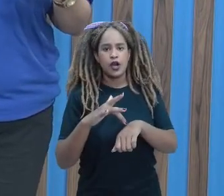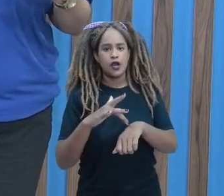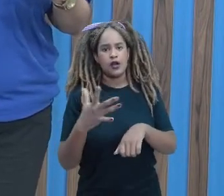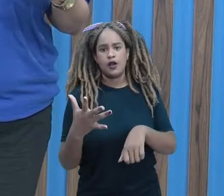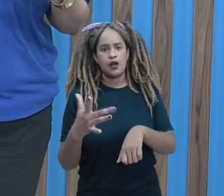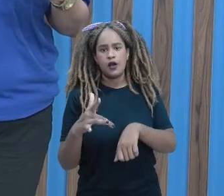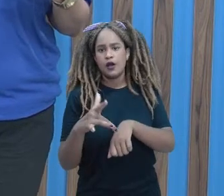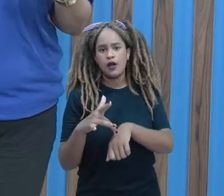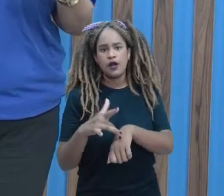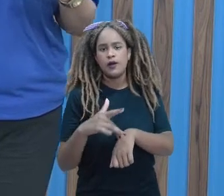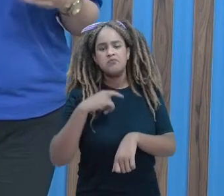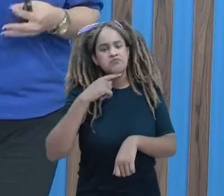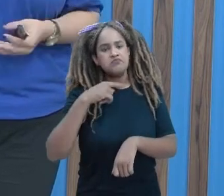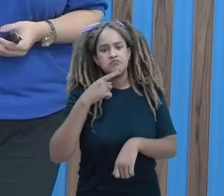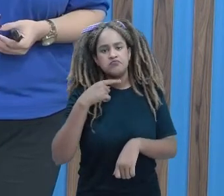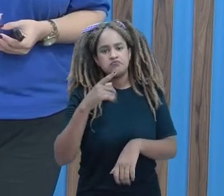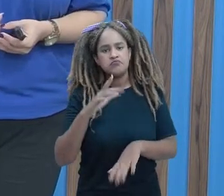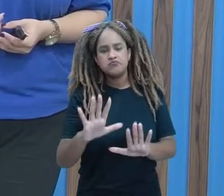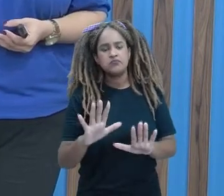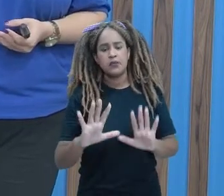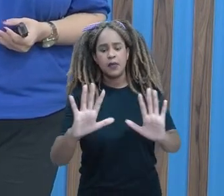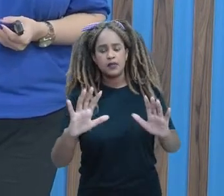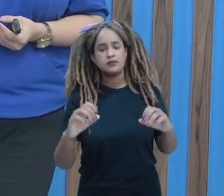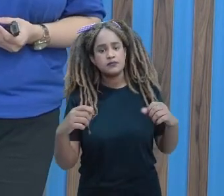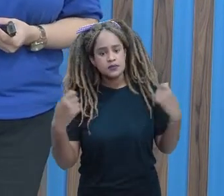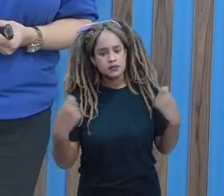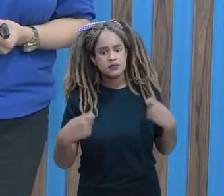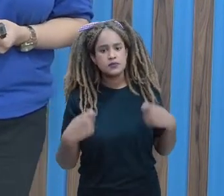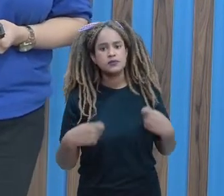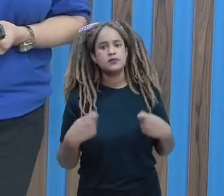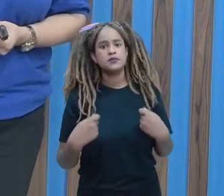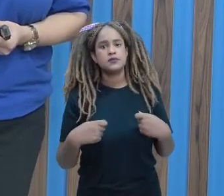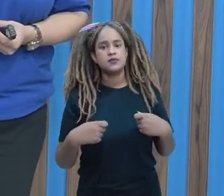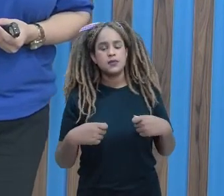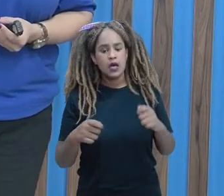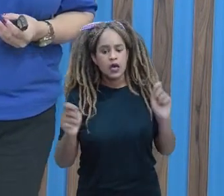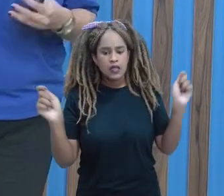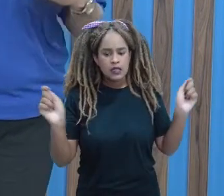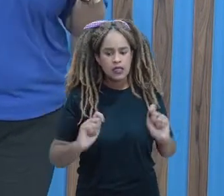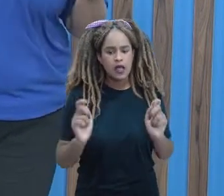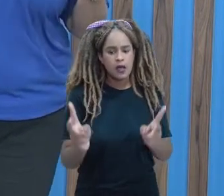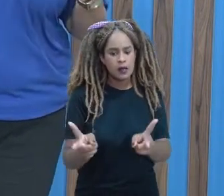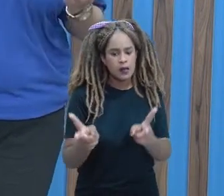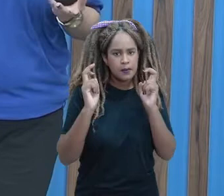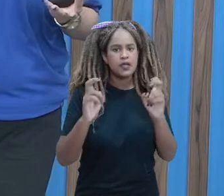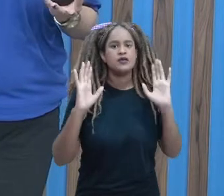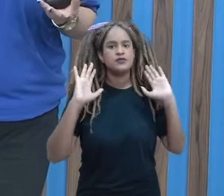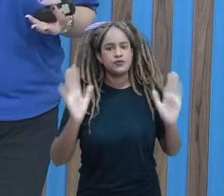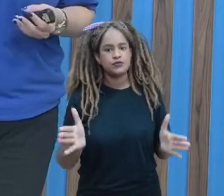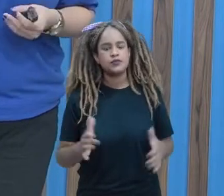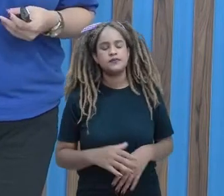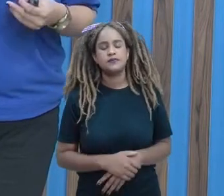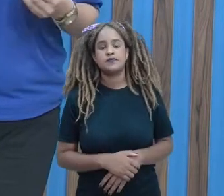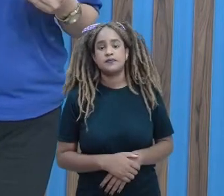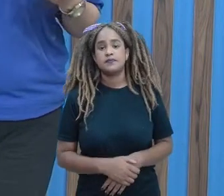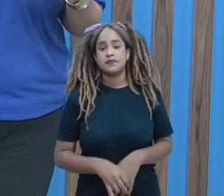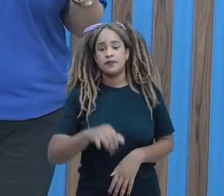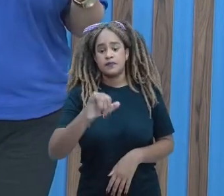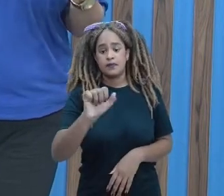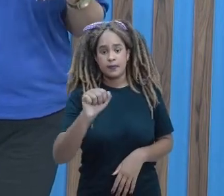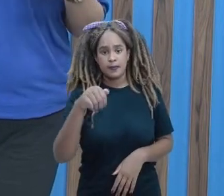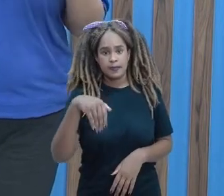para haver, né, essa força de atração ou repulsão. Então, esse material, né, no caso o ímã, ele